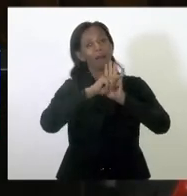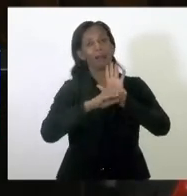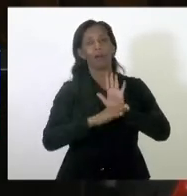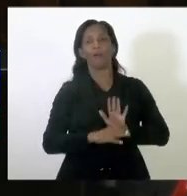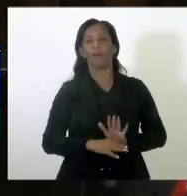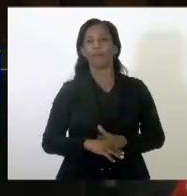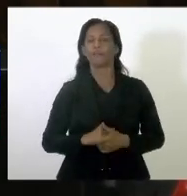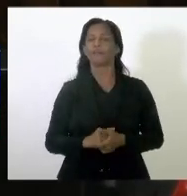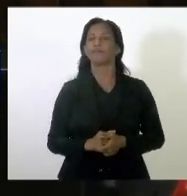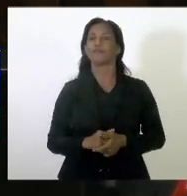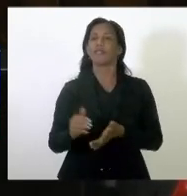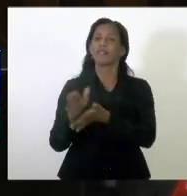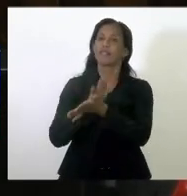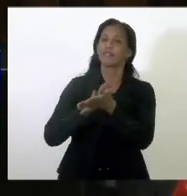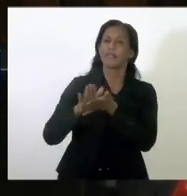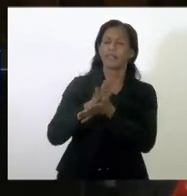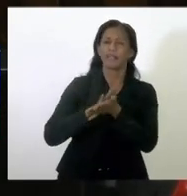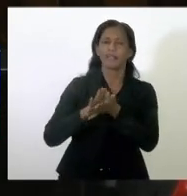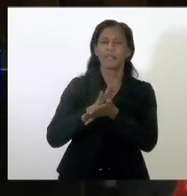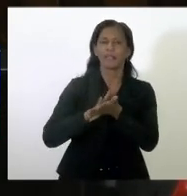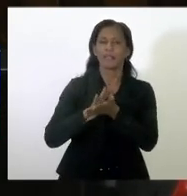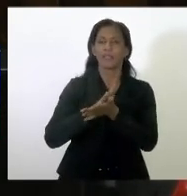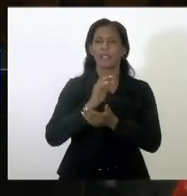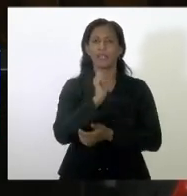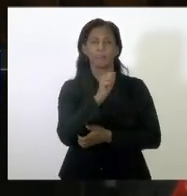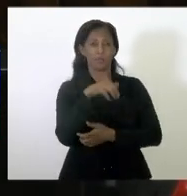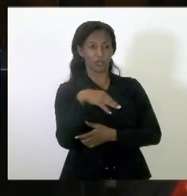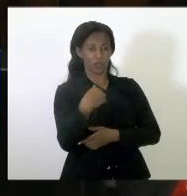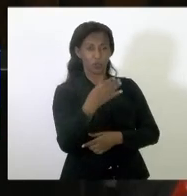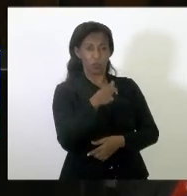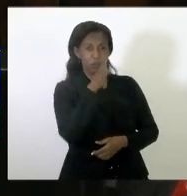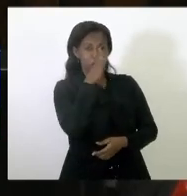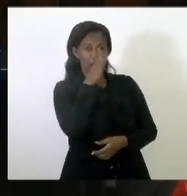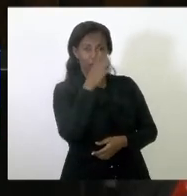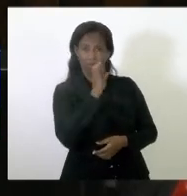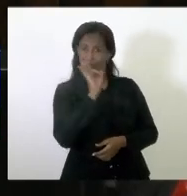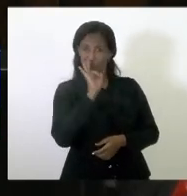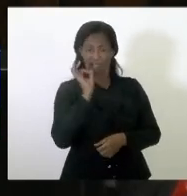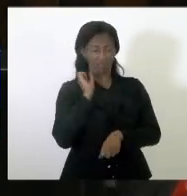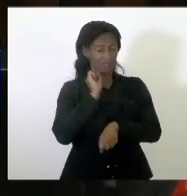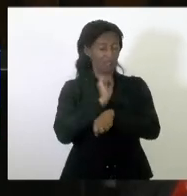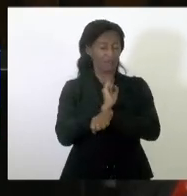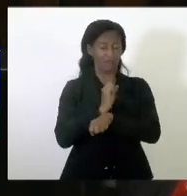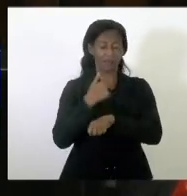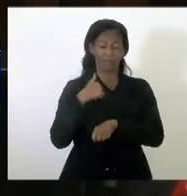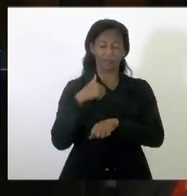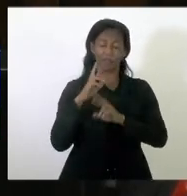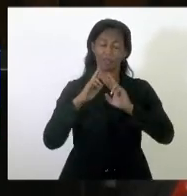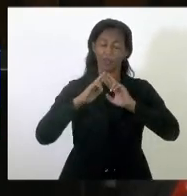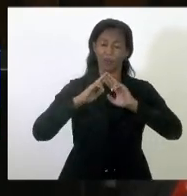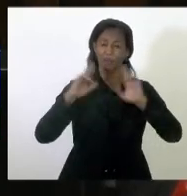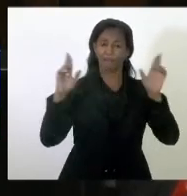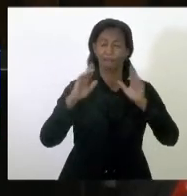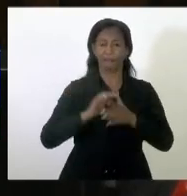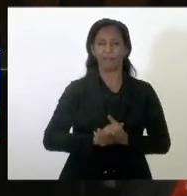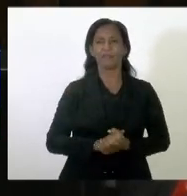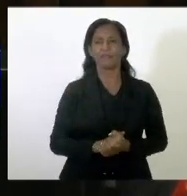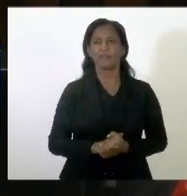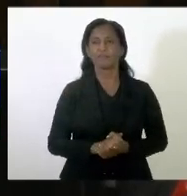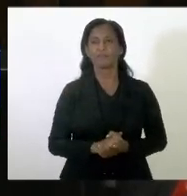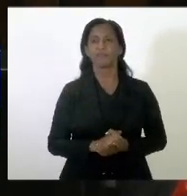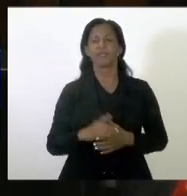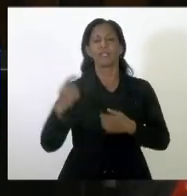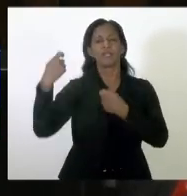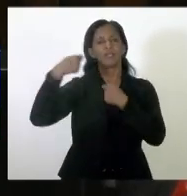necessário. Nada vai me intimidar, nada vai me parar. Fica aqui o recado àqueles que